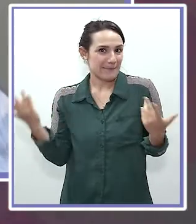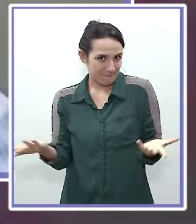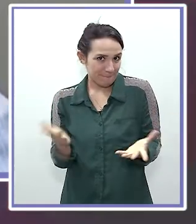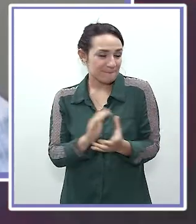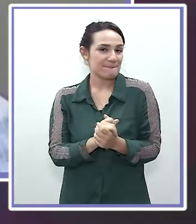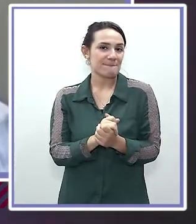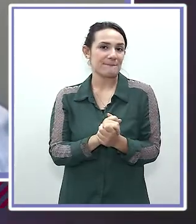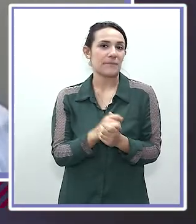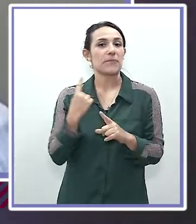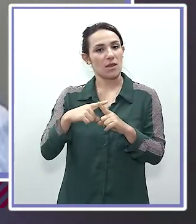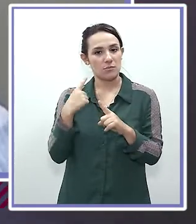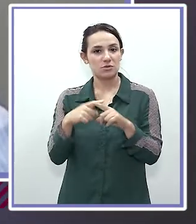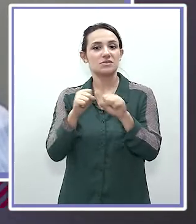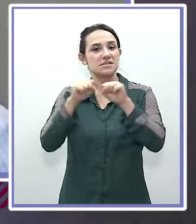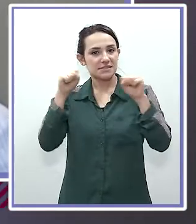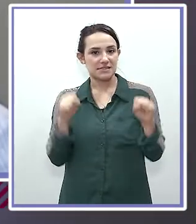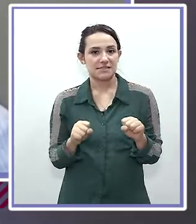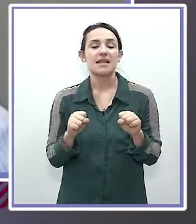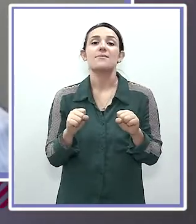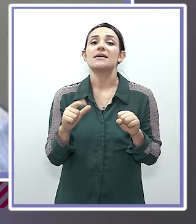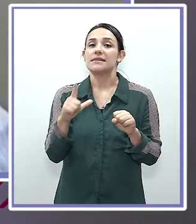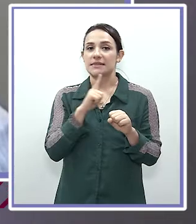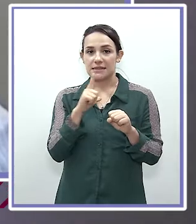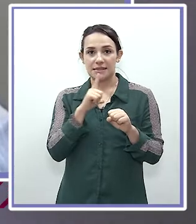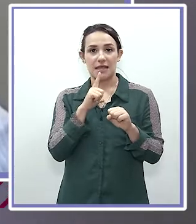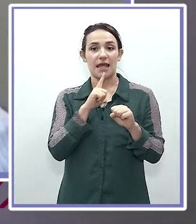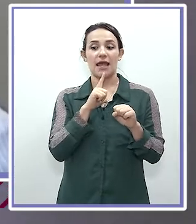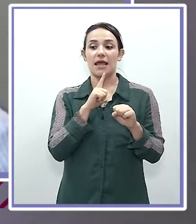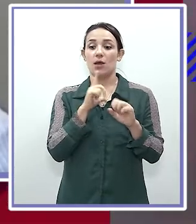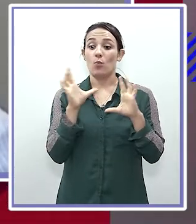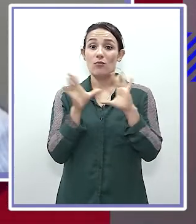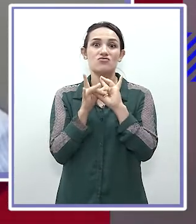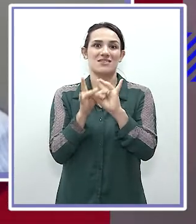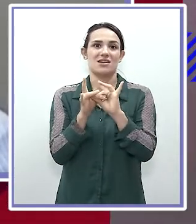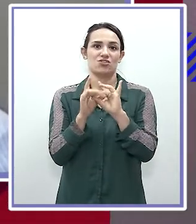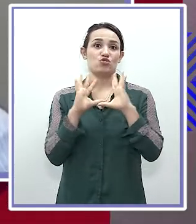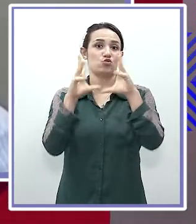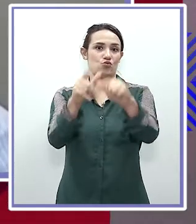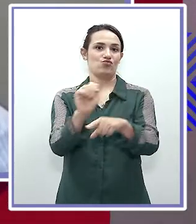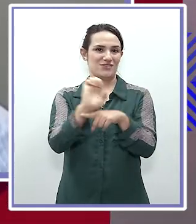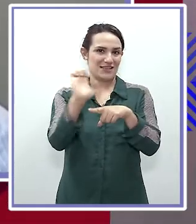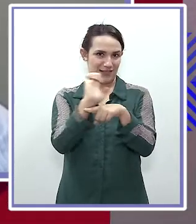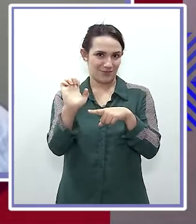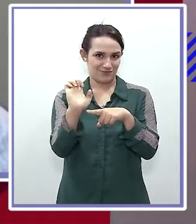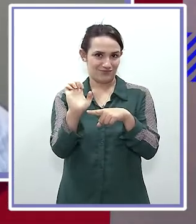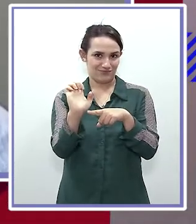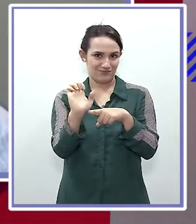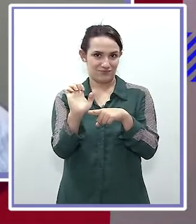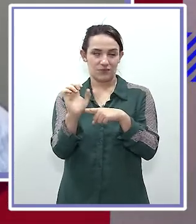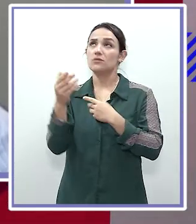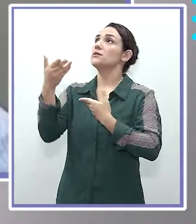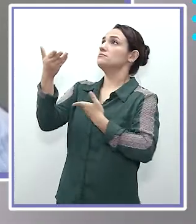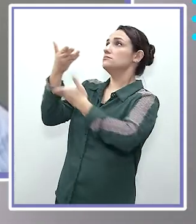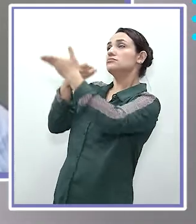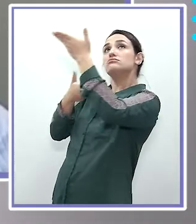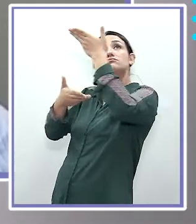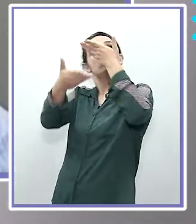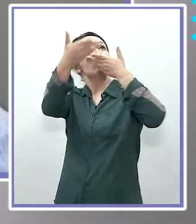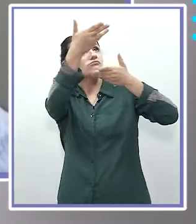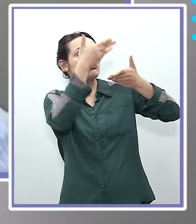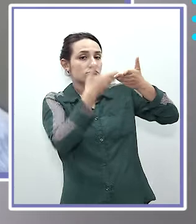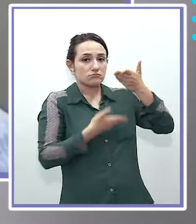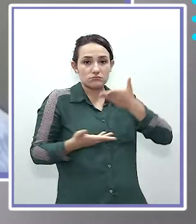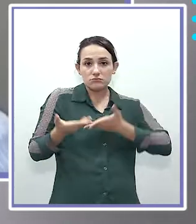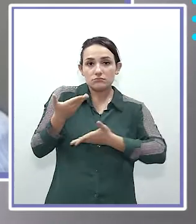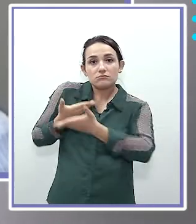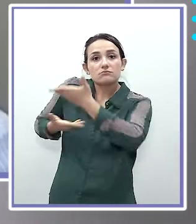dessa possibilidade que o Sistema Interligado Nacional nos traz, né, que é a interligação. Então, esse intercâmbio e troca de energia